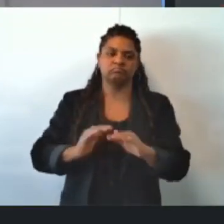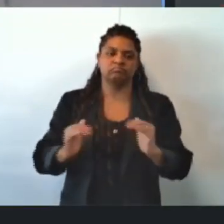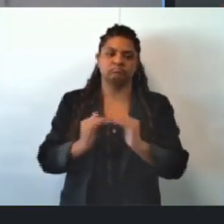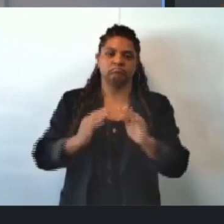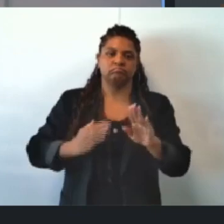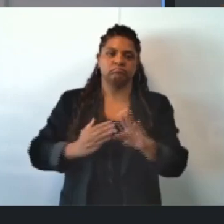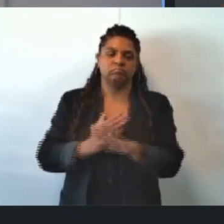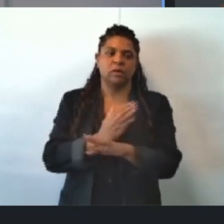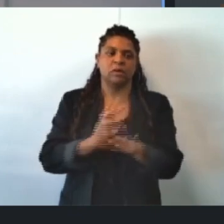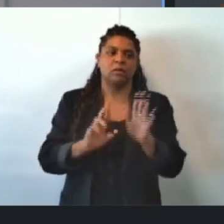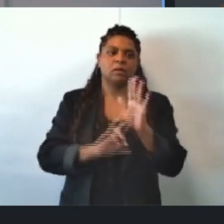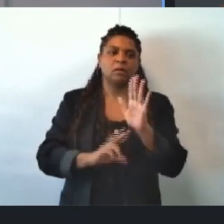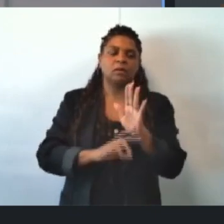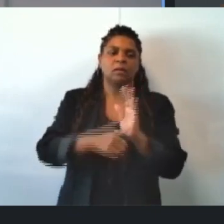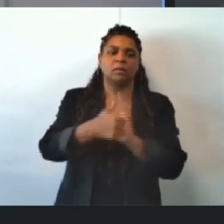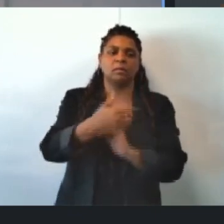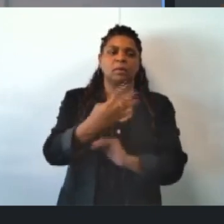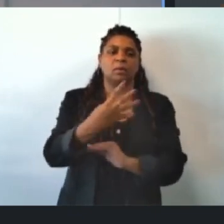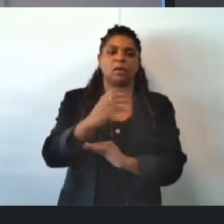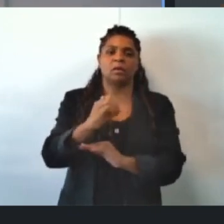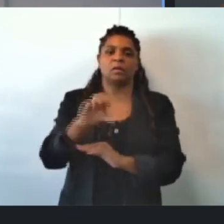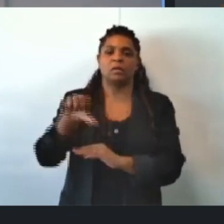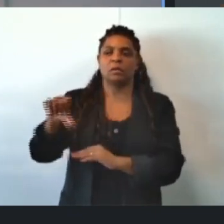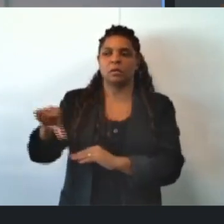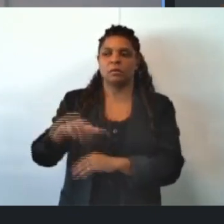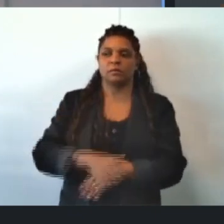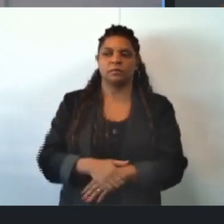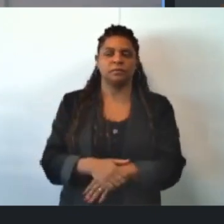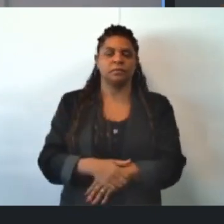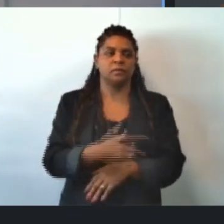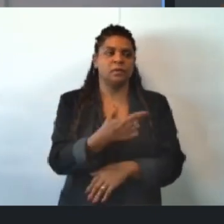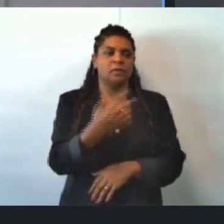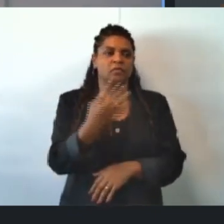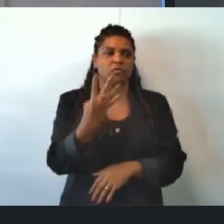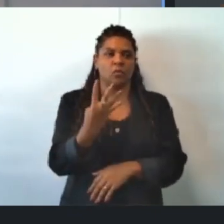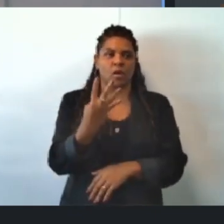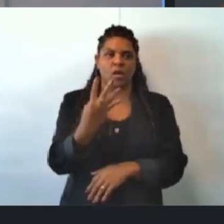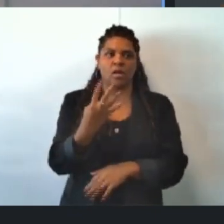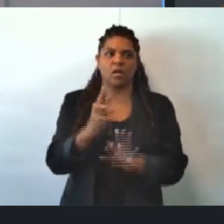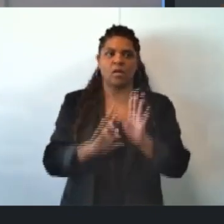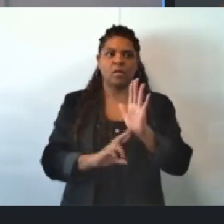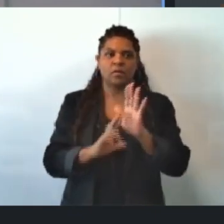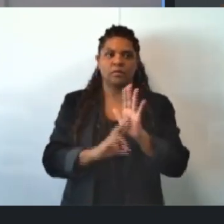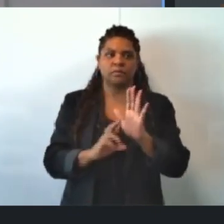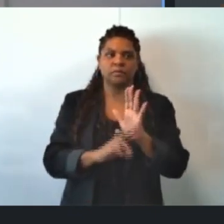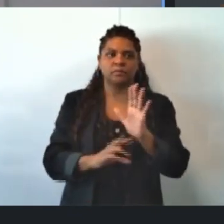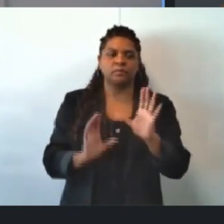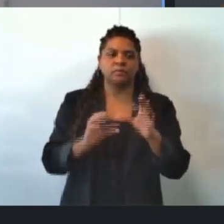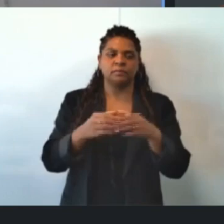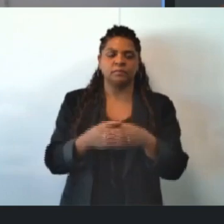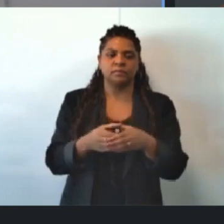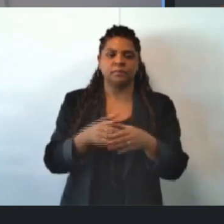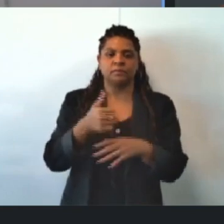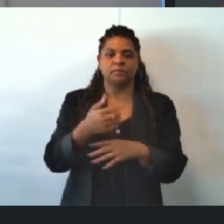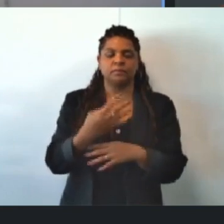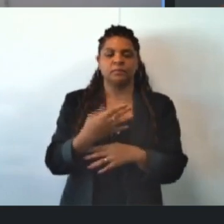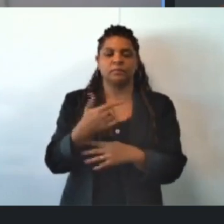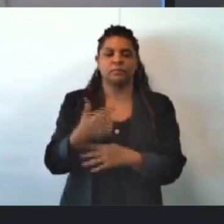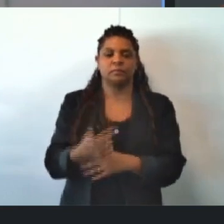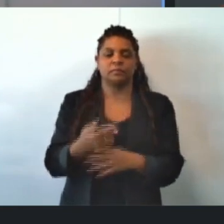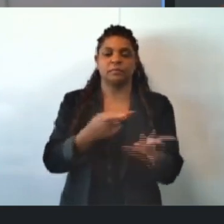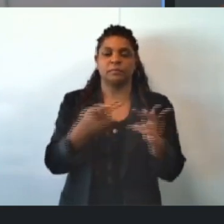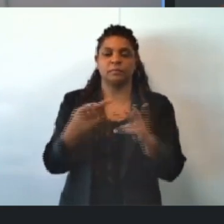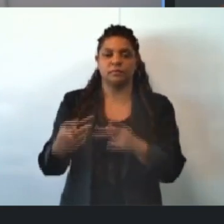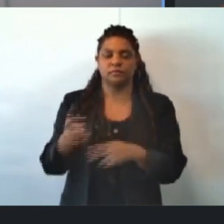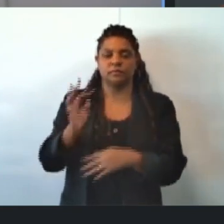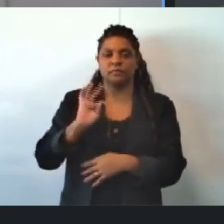requerimento 1409. 34º. Requerimento de comissão 1410 de 24. Uma visita técnica. Verificar a implantação de